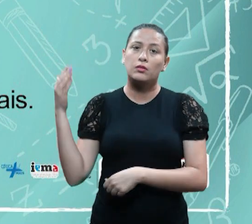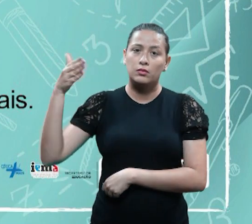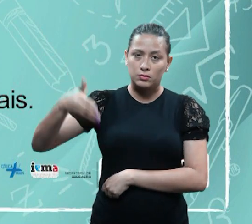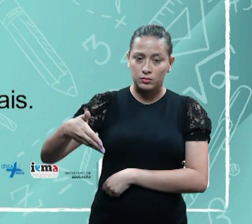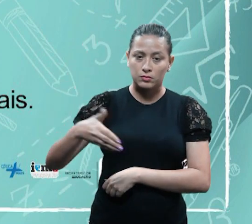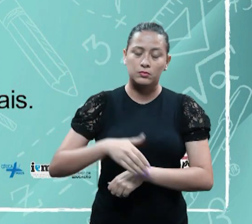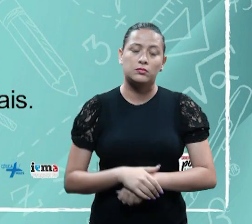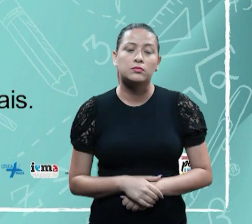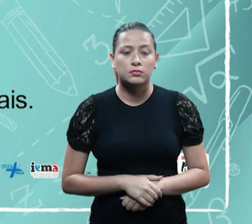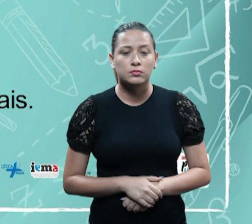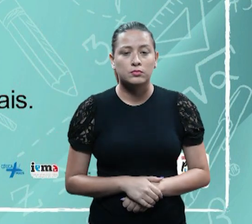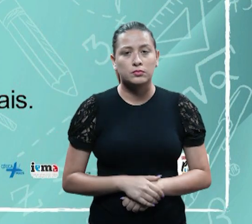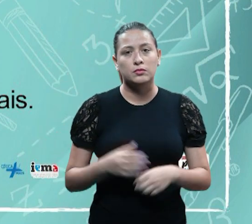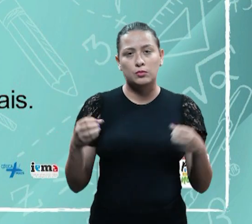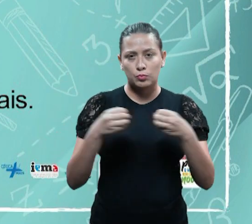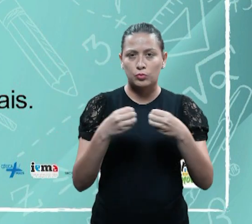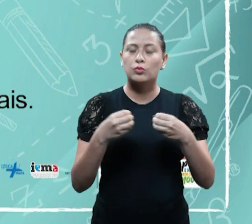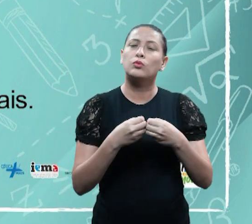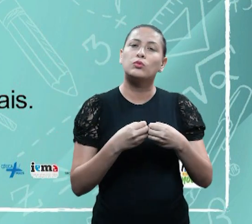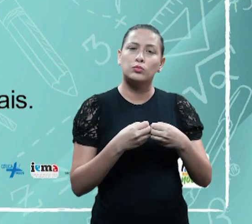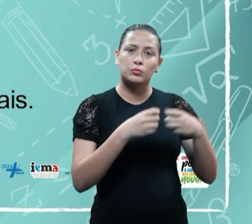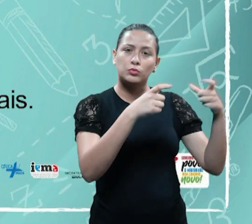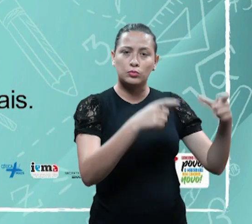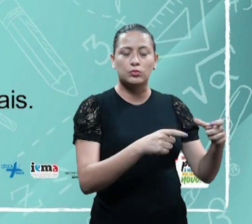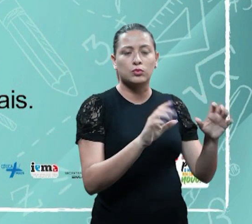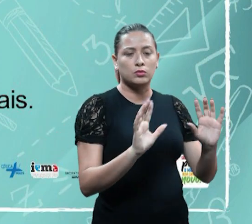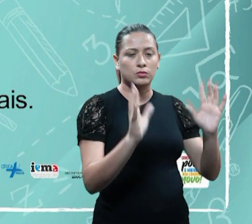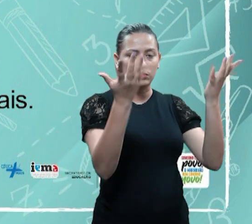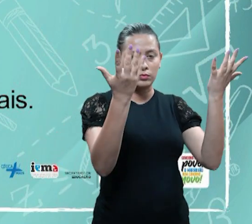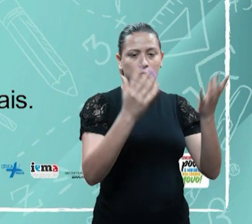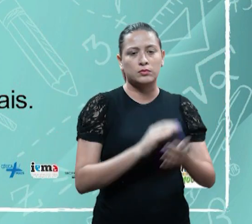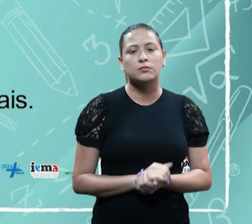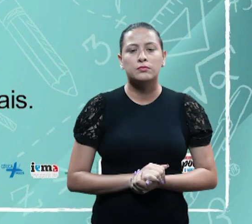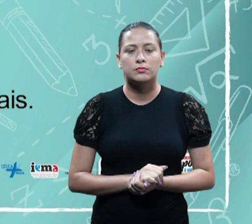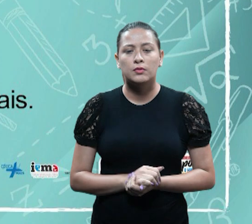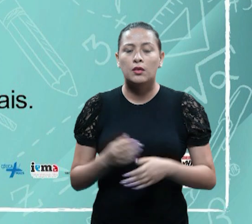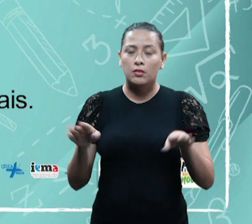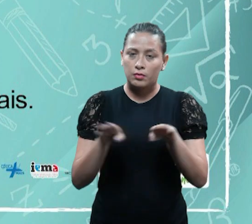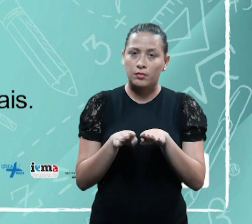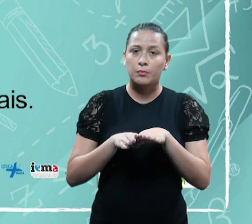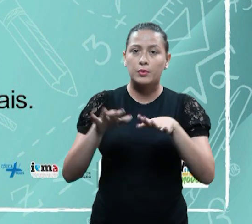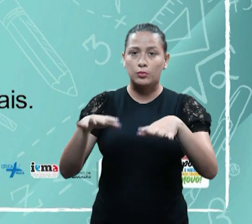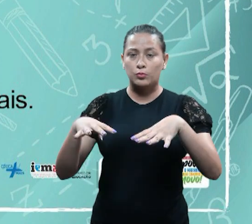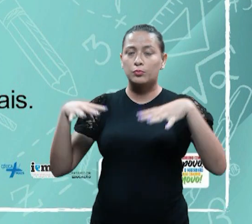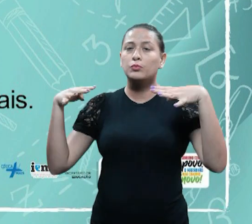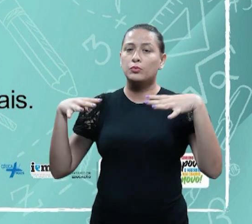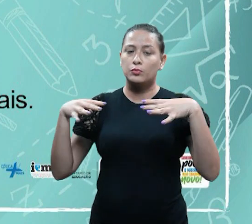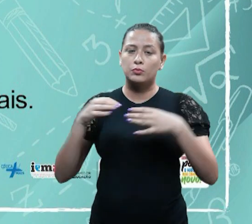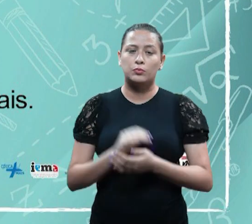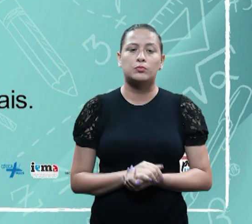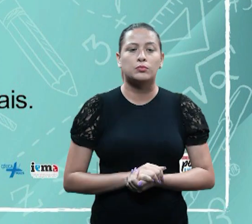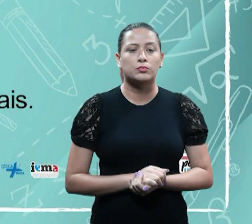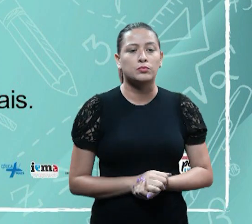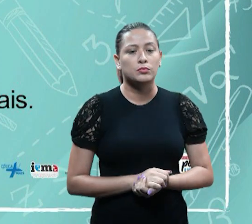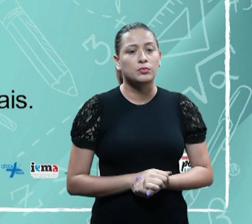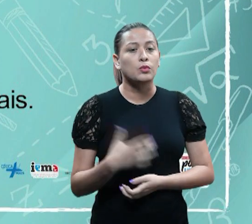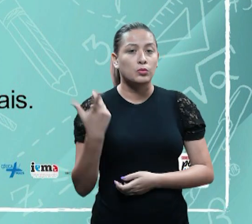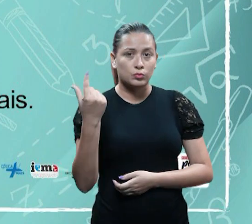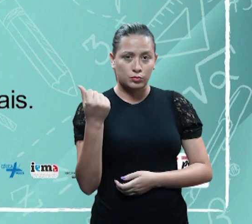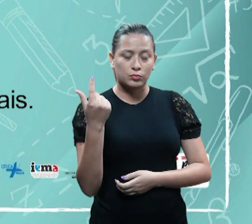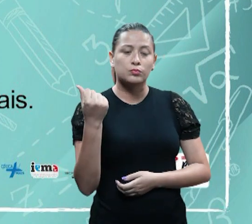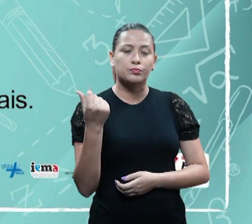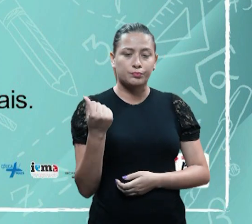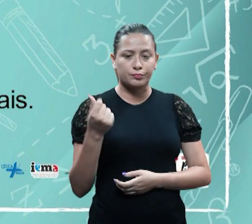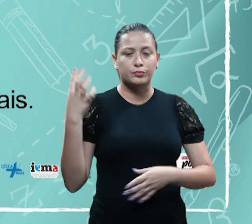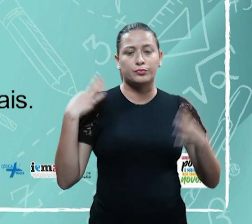restaurantes acessíveis, perto do local, né? Concentração do público-alvo. A gente tem que pensar também em preço de serviços